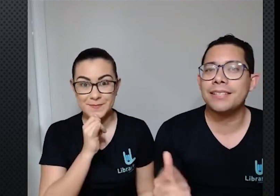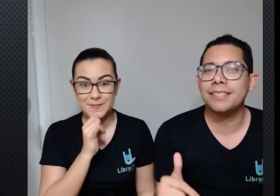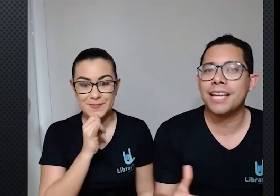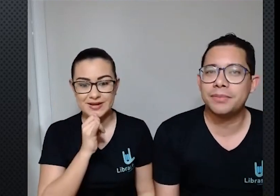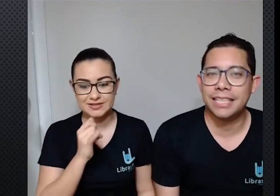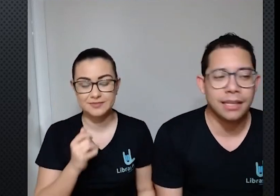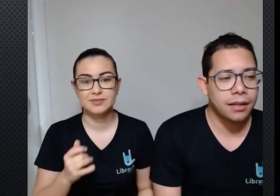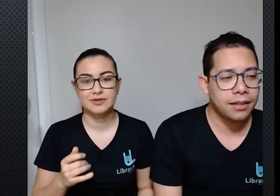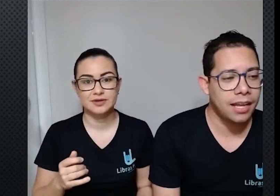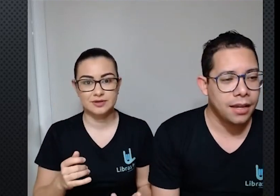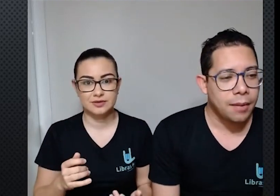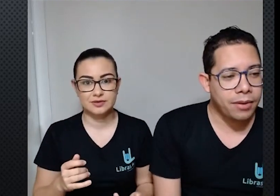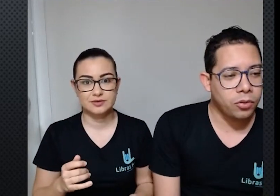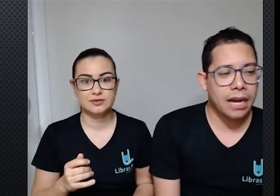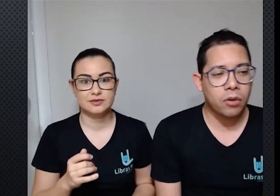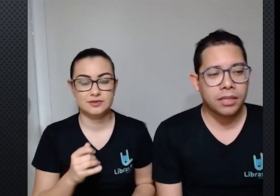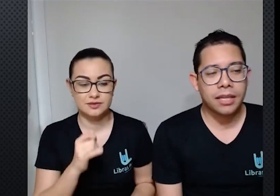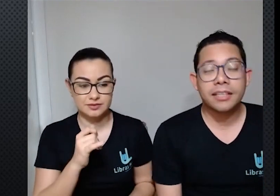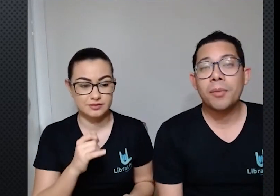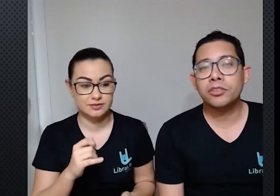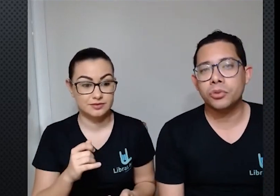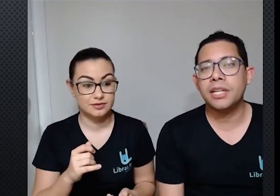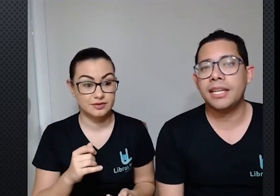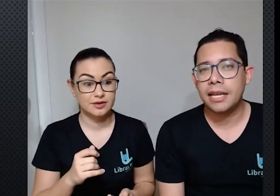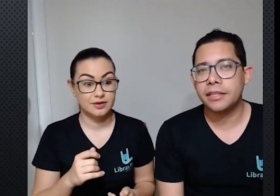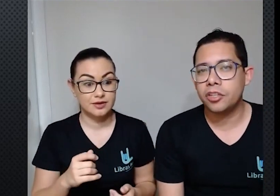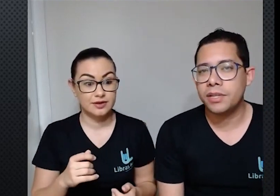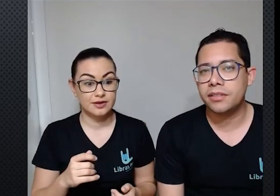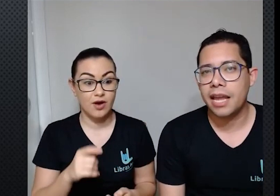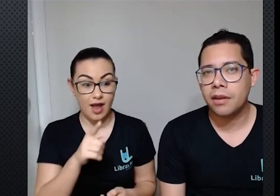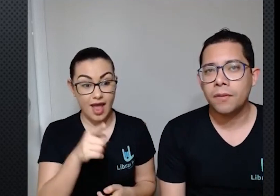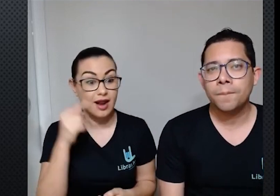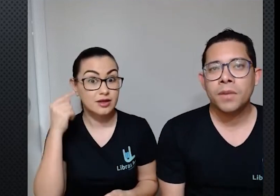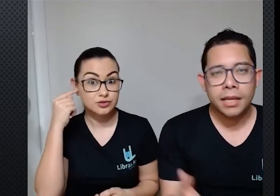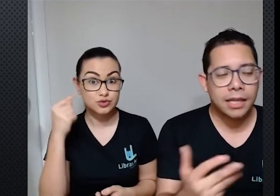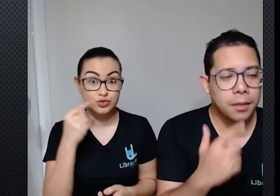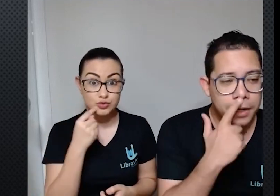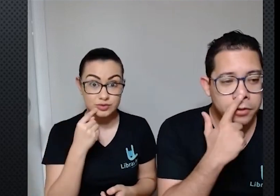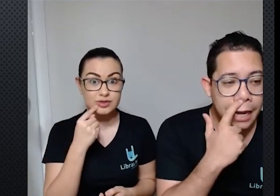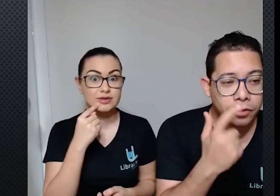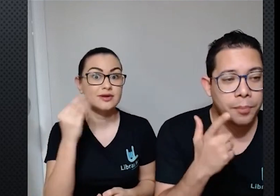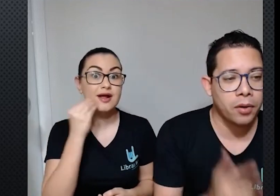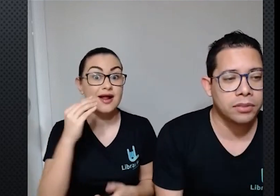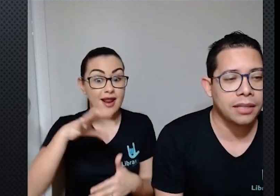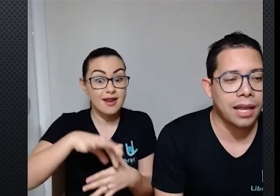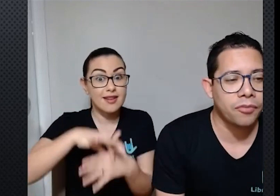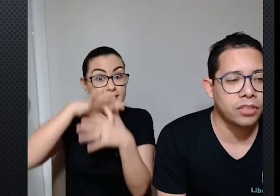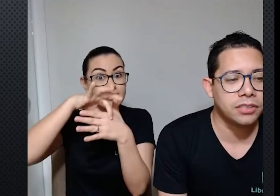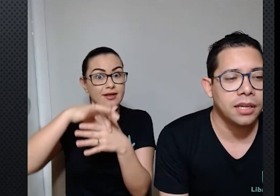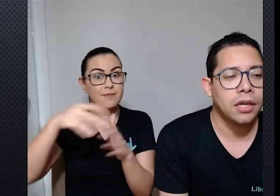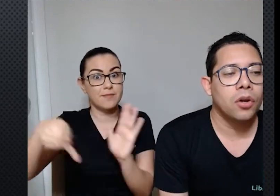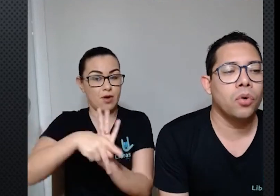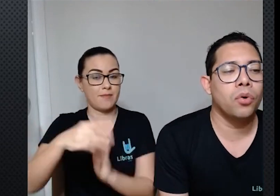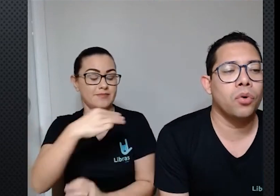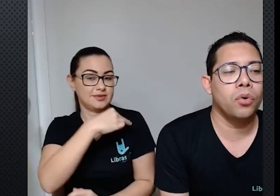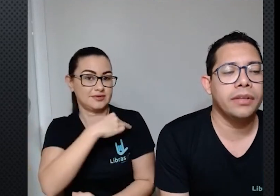muito mais intérpretes aqui, né? Mas o legal é que tem até uma surda que é líder de ministério e está aqui para ajudar. Então a pergunta dela foi se o intérprete